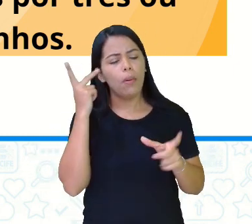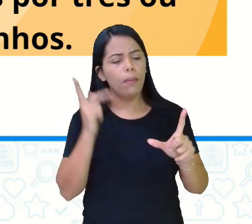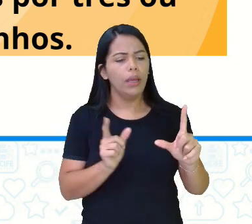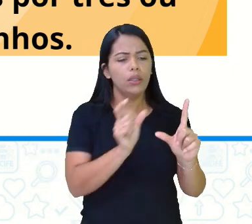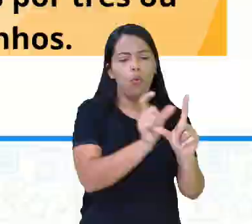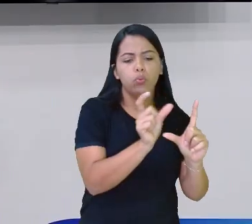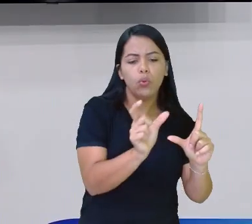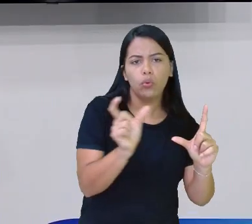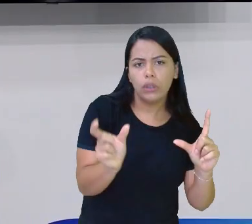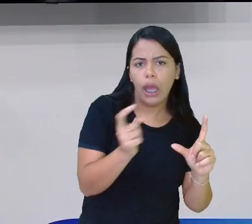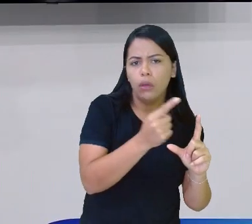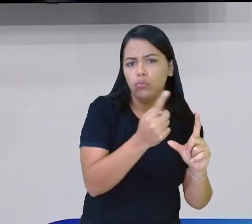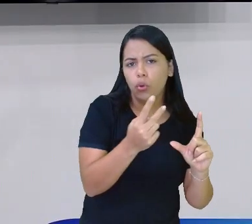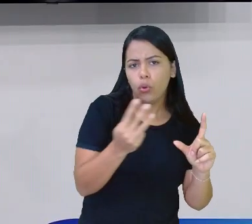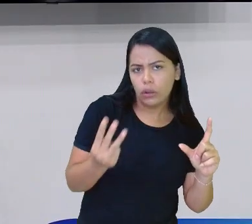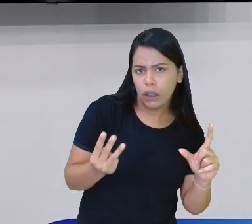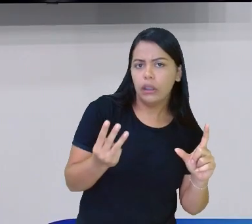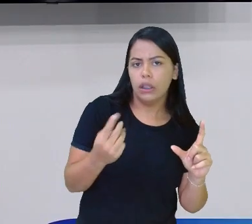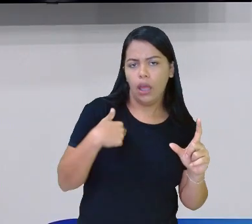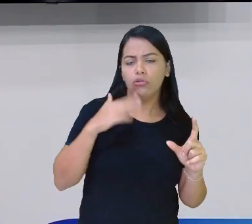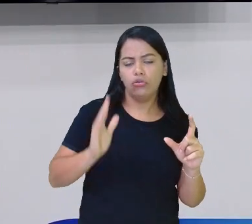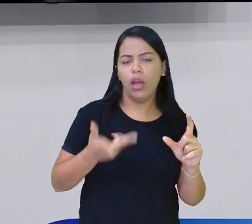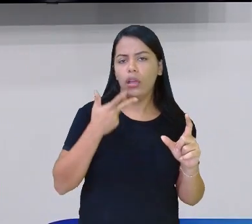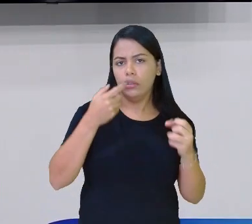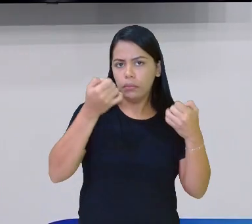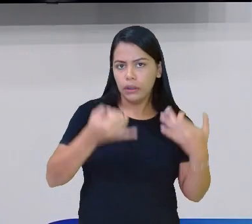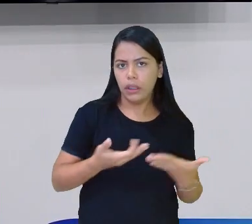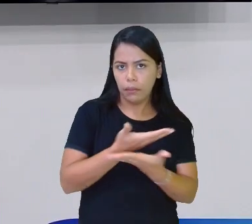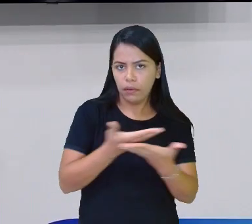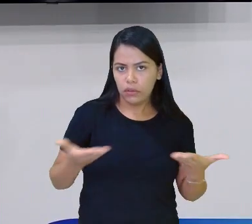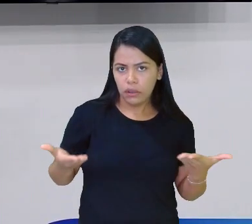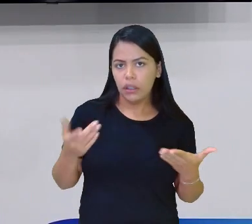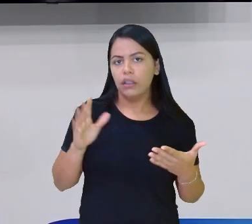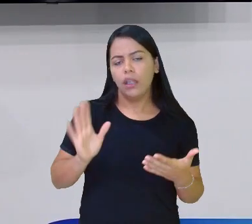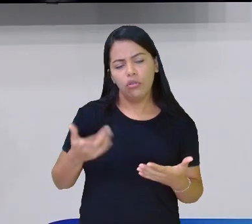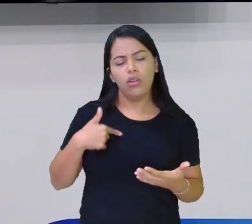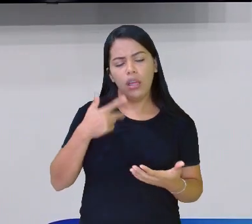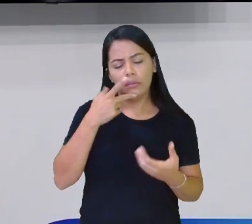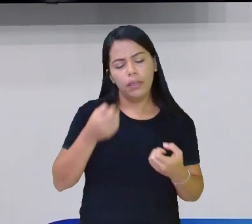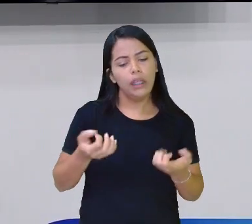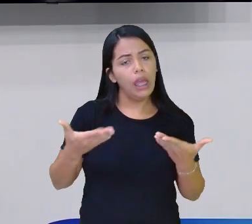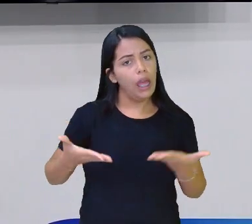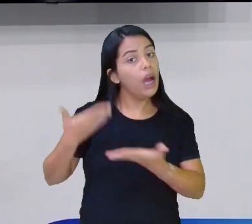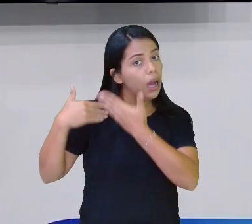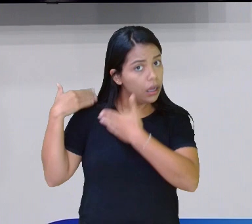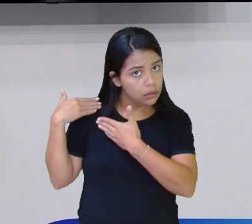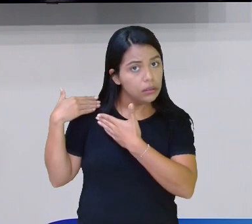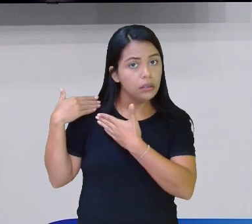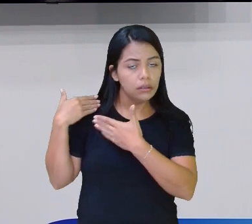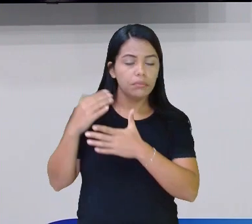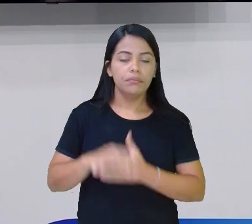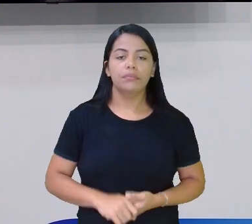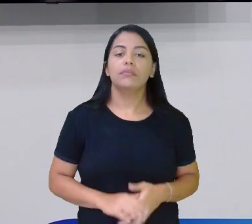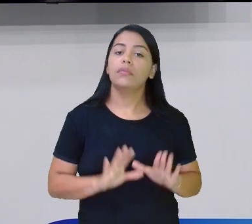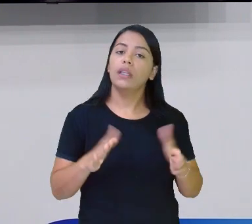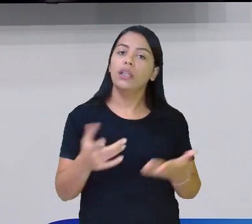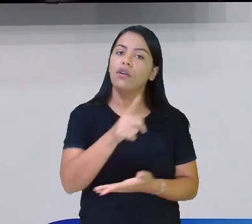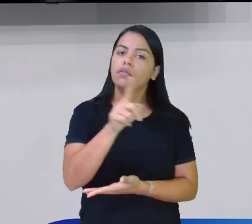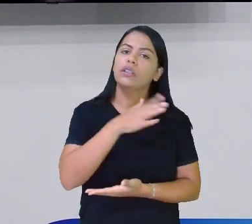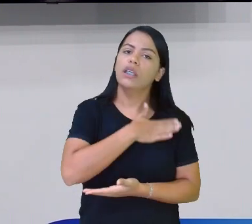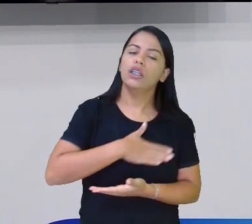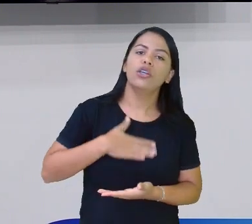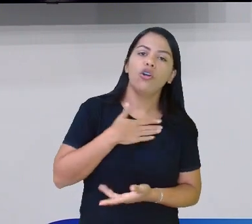isso que eu falei, não é? Isso está de uma forma mais organizada aí o conceito, mas eu já tinha falado isso aí para vocês. Então, você que gosta